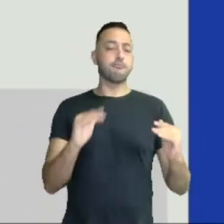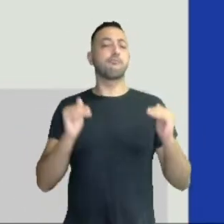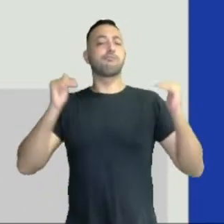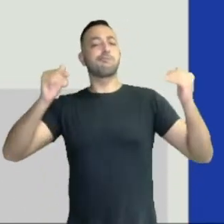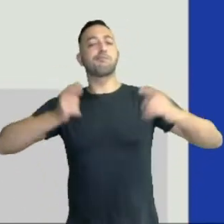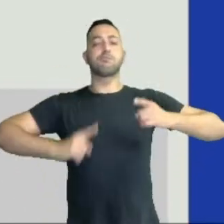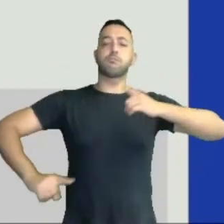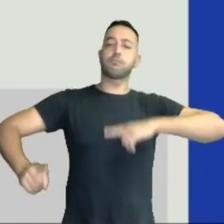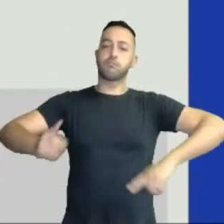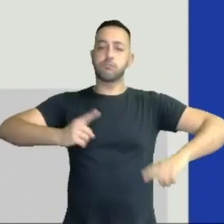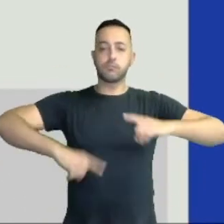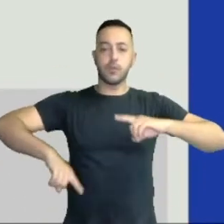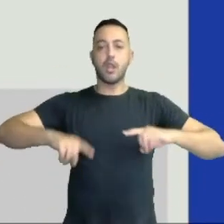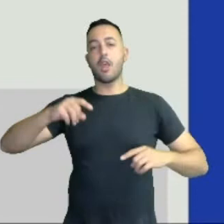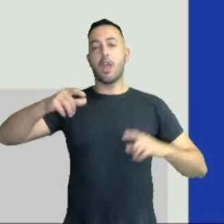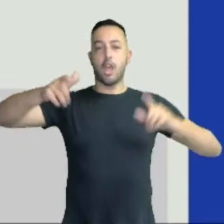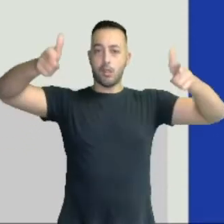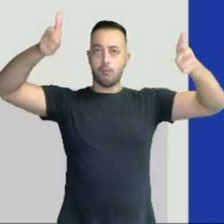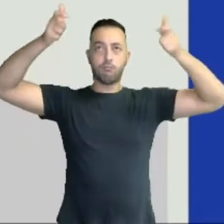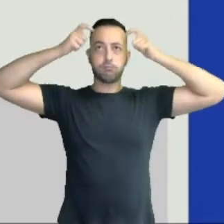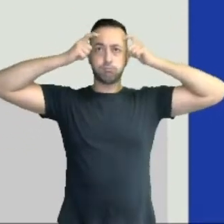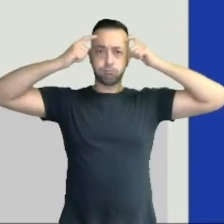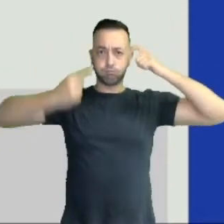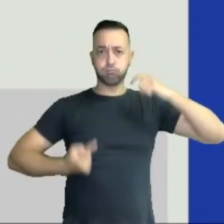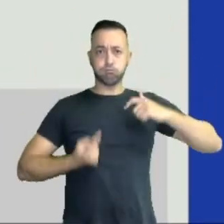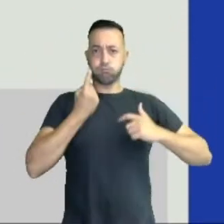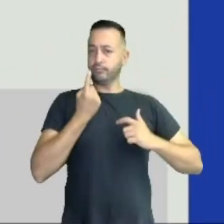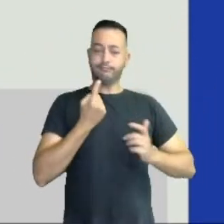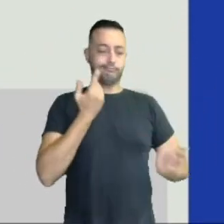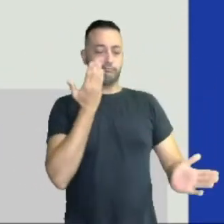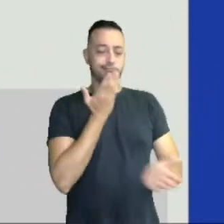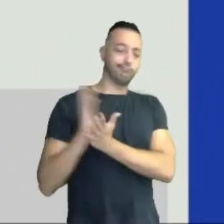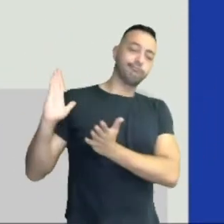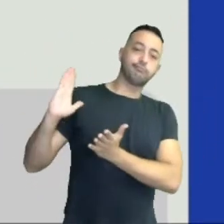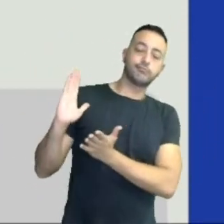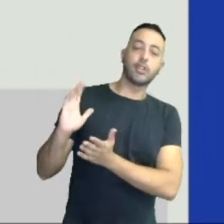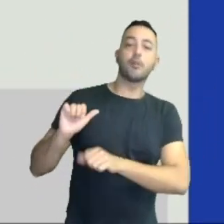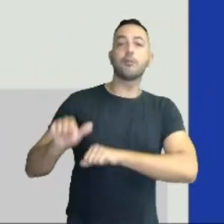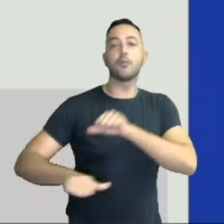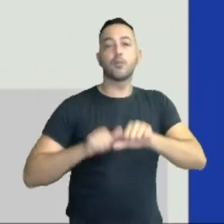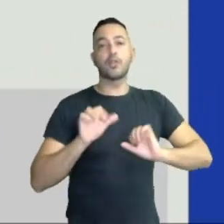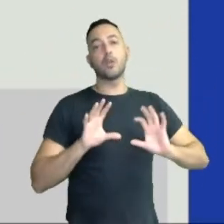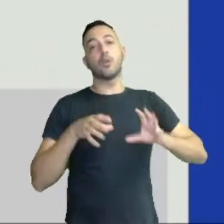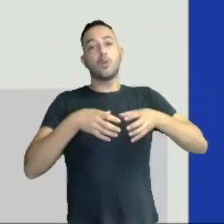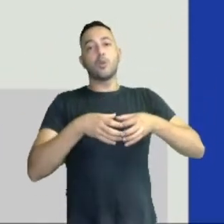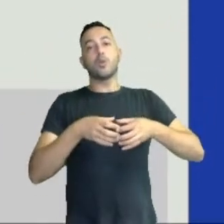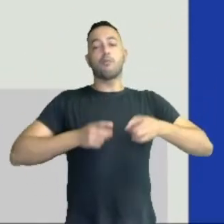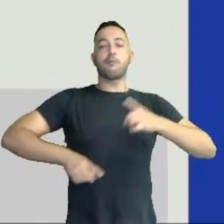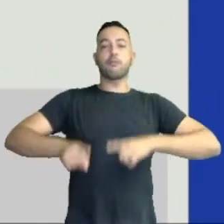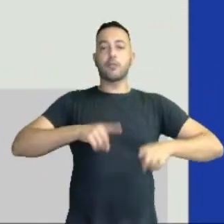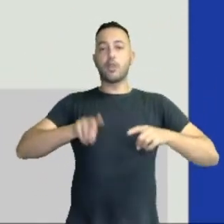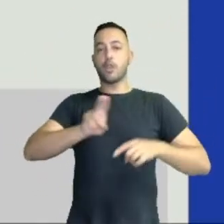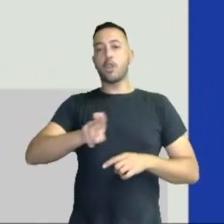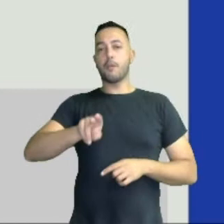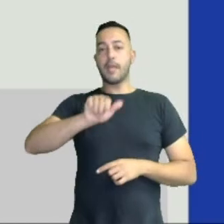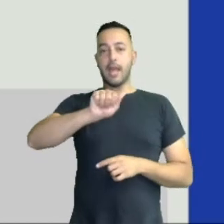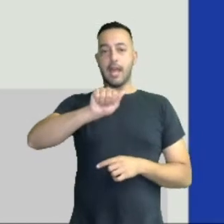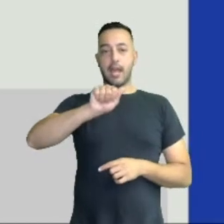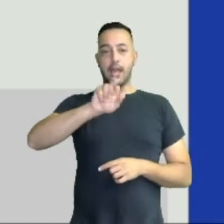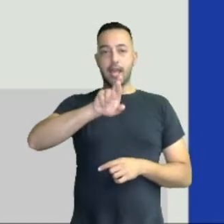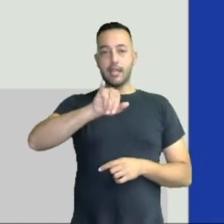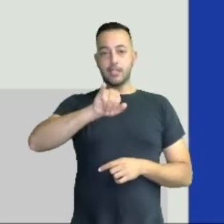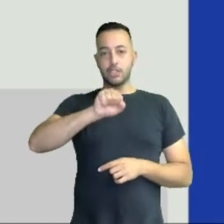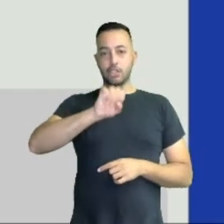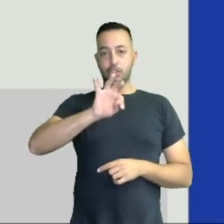soberanos aboliram a monarquia, o governo de um, substituído por uma pequena elite governante, a aristocracia.